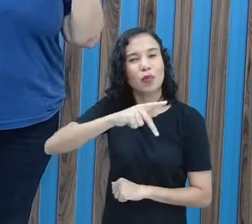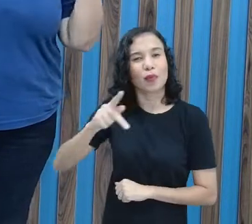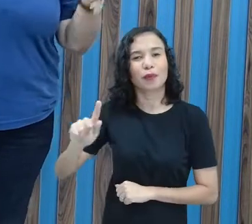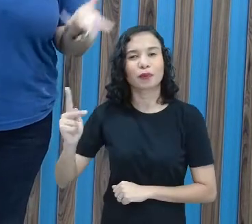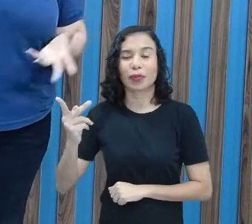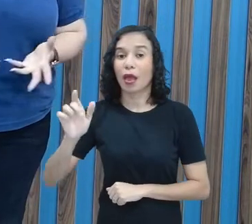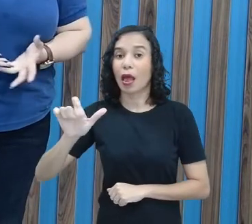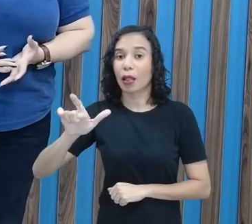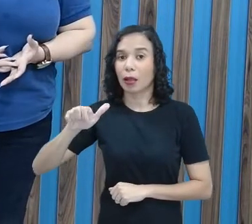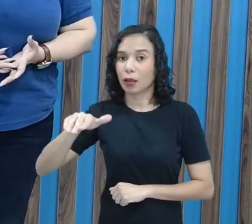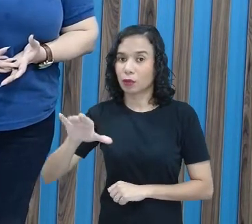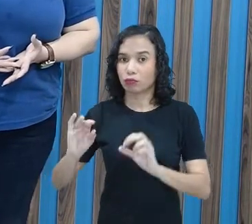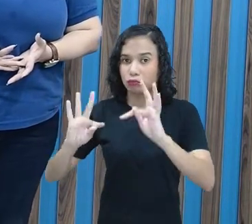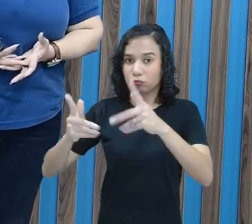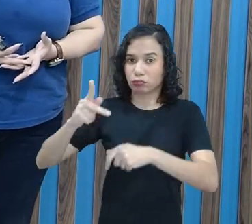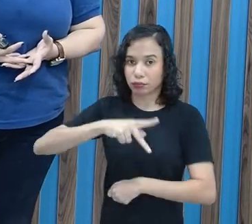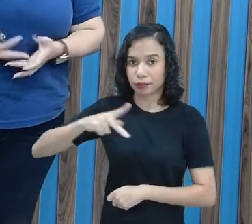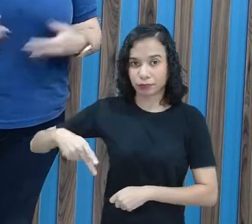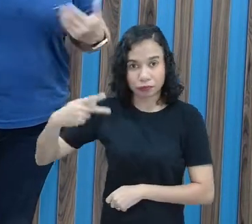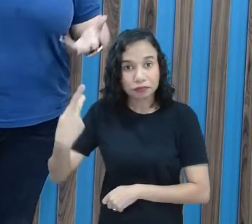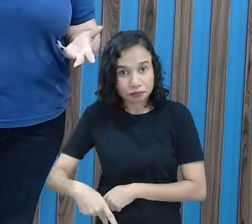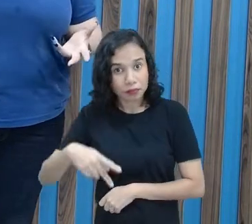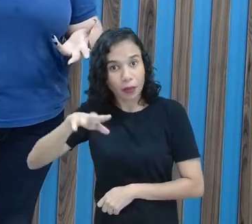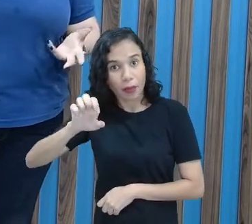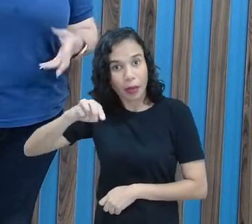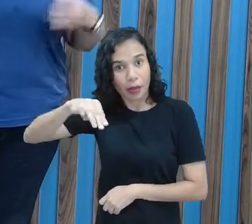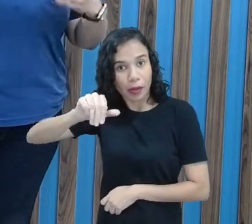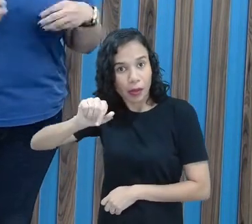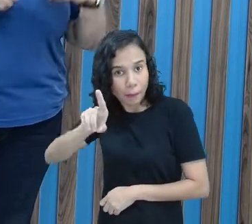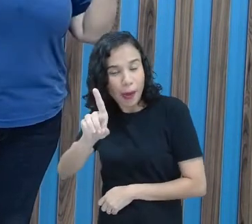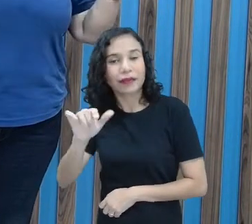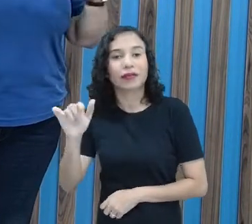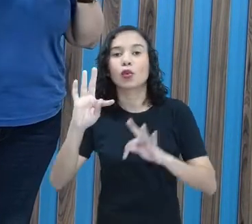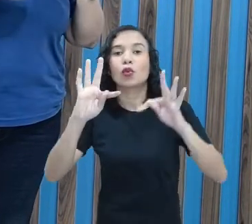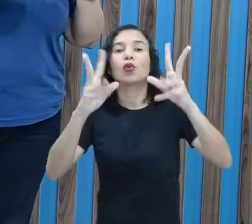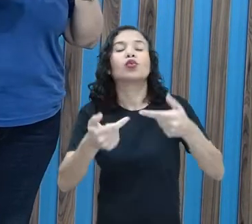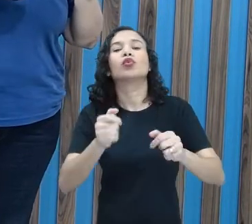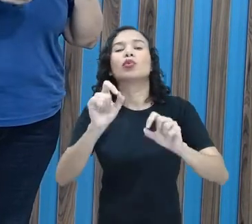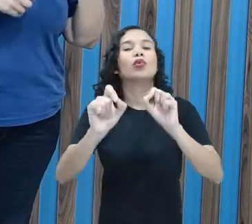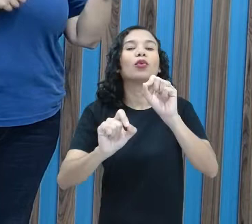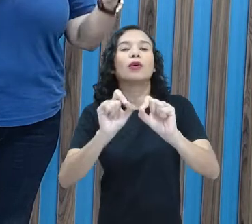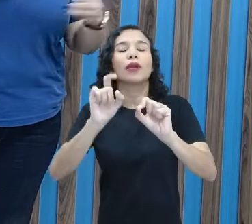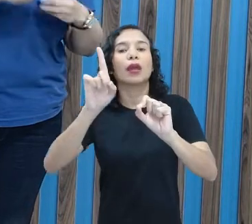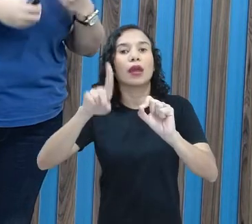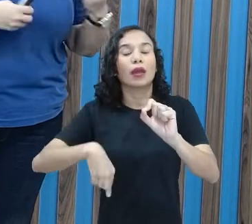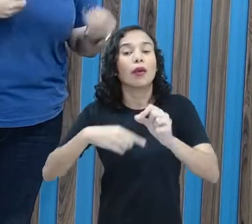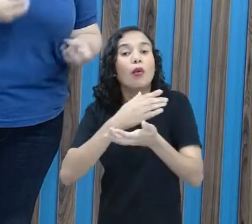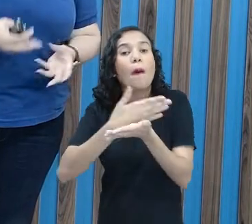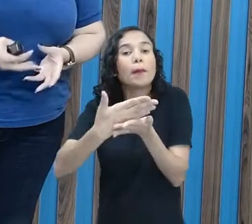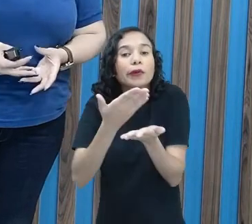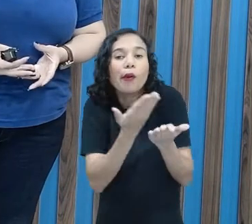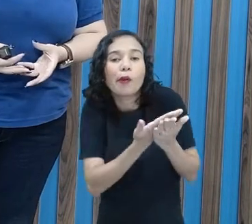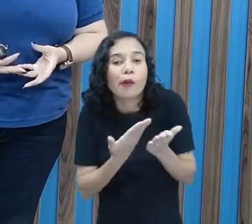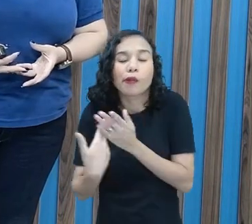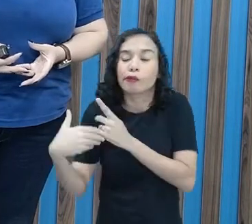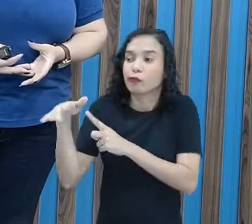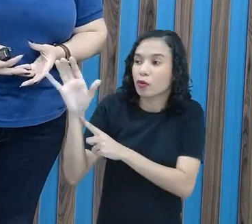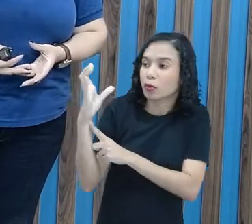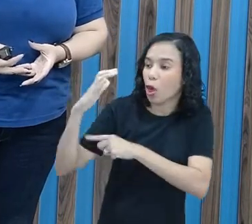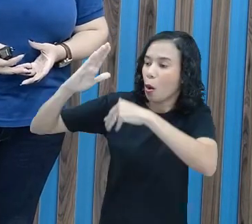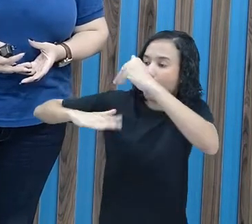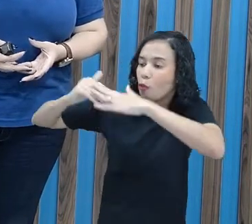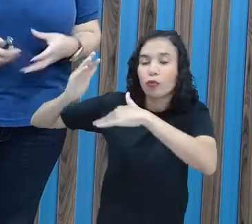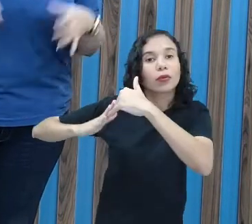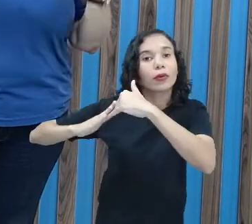com todos os professores aqui da escola, tudo isso foram vindo através dos estudos científicos, não